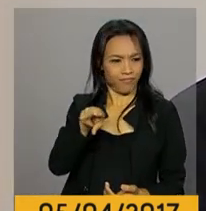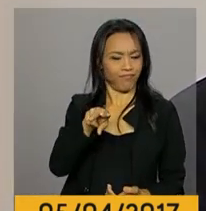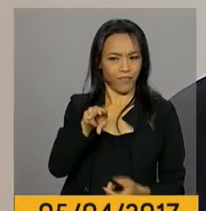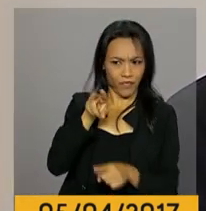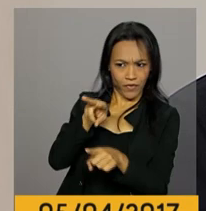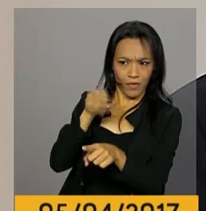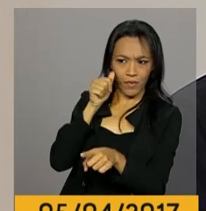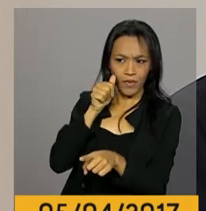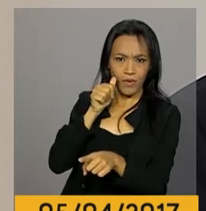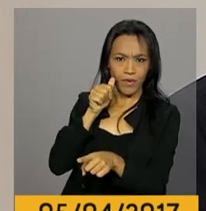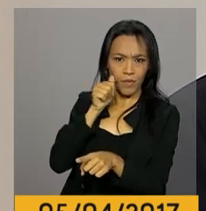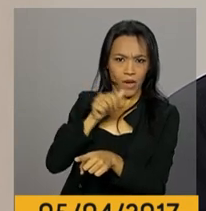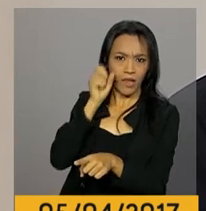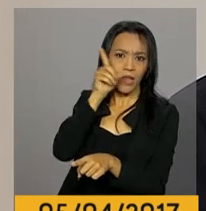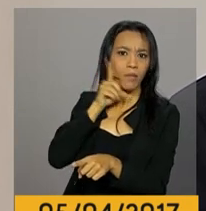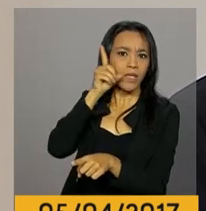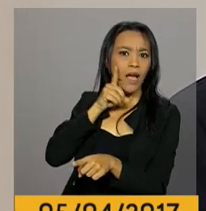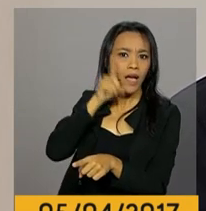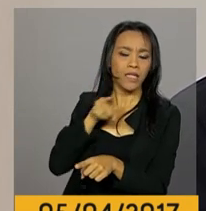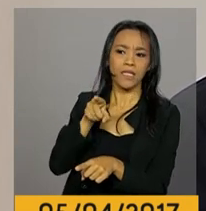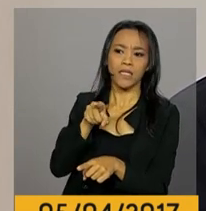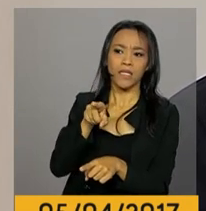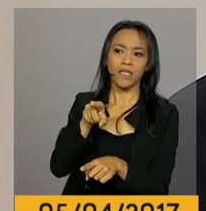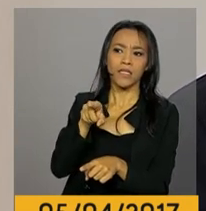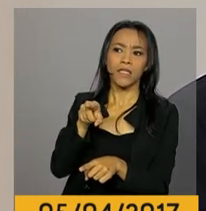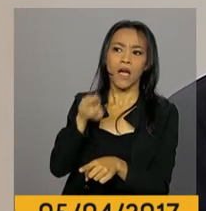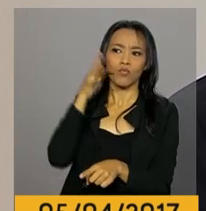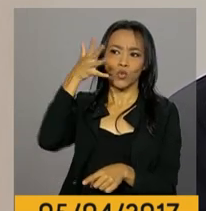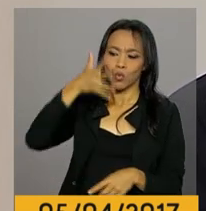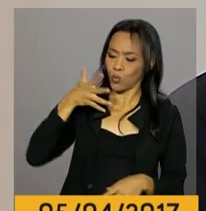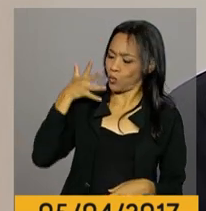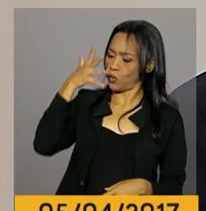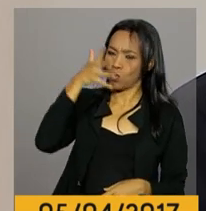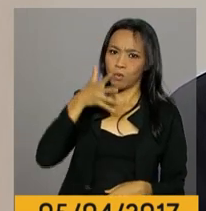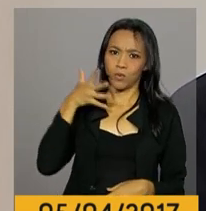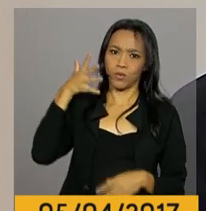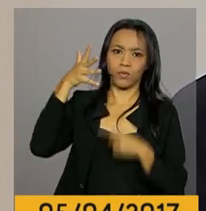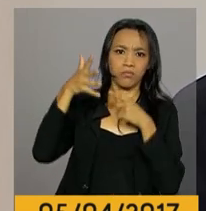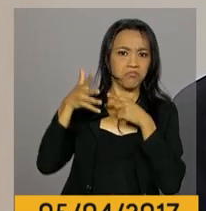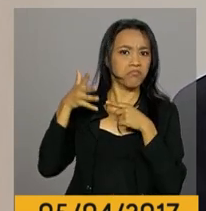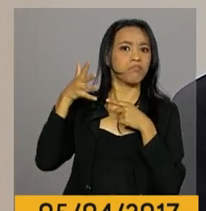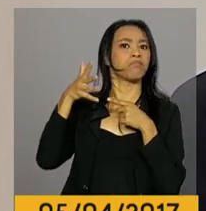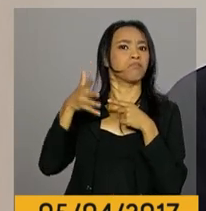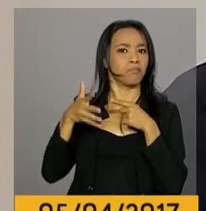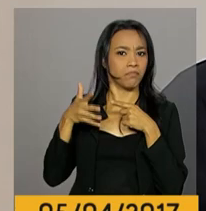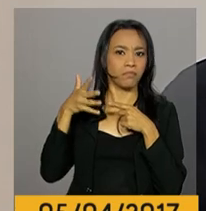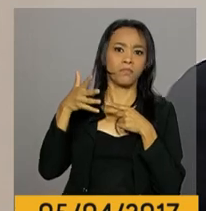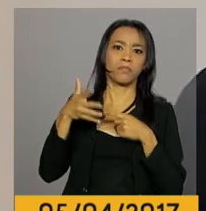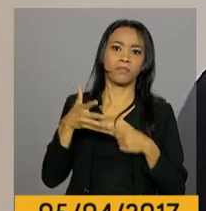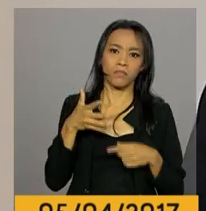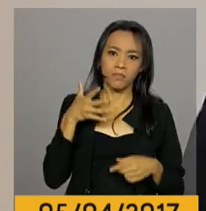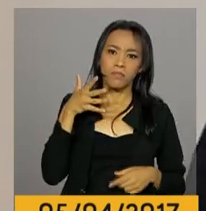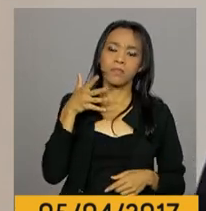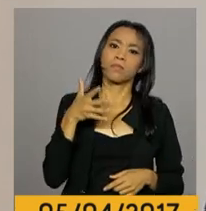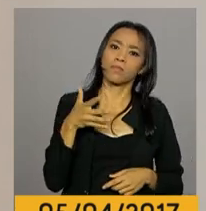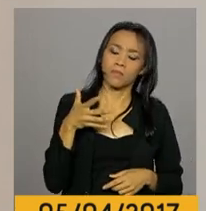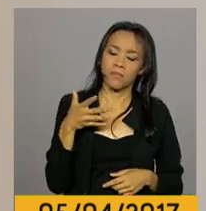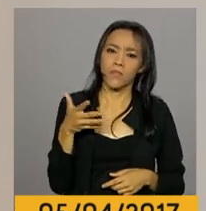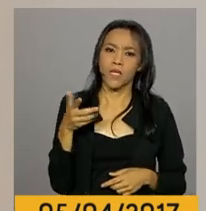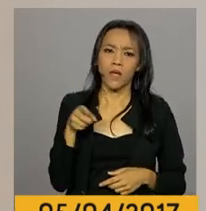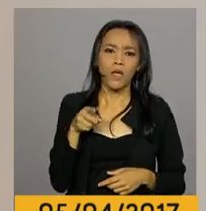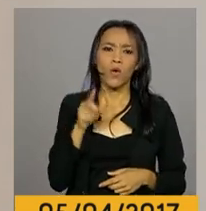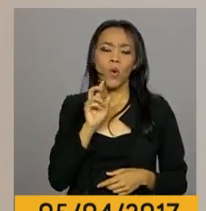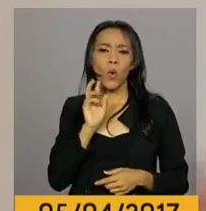deputada eh fazendo o seu discurso e portanto na busca de um